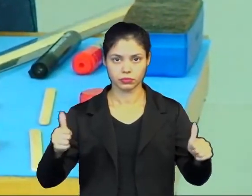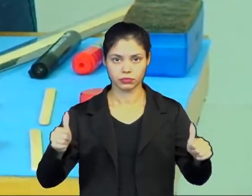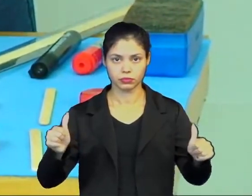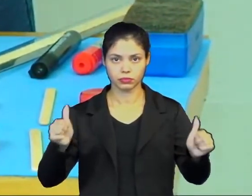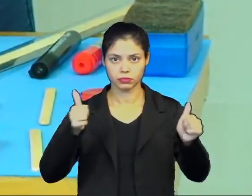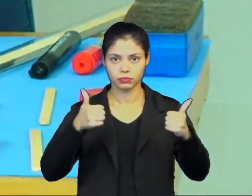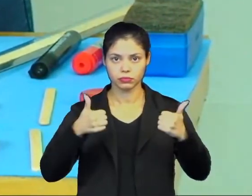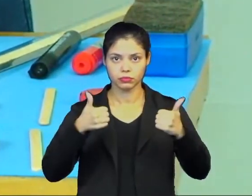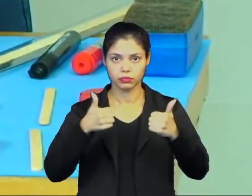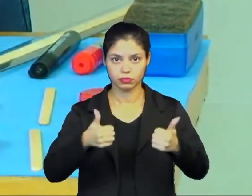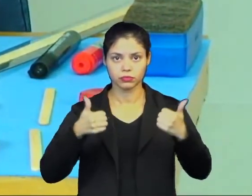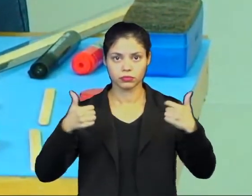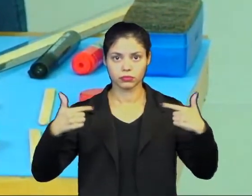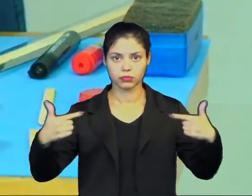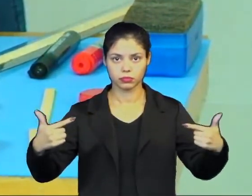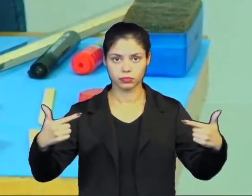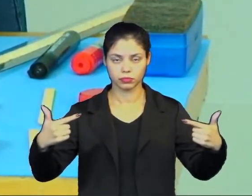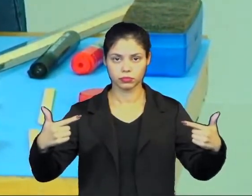11,